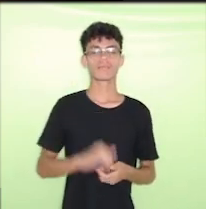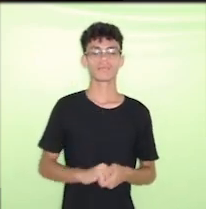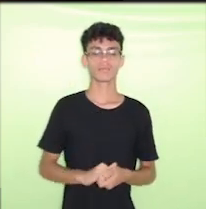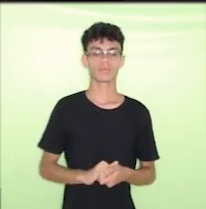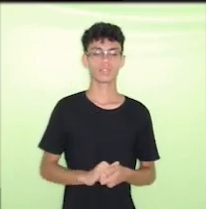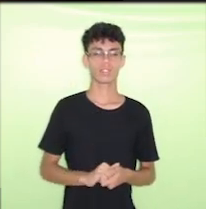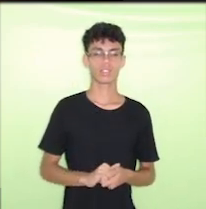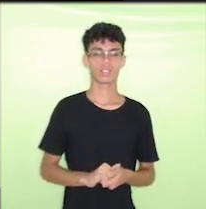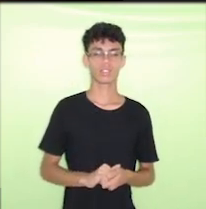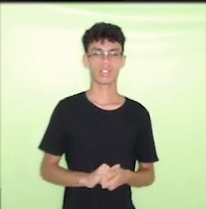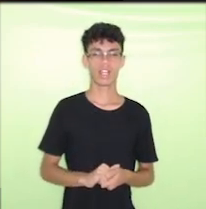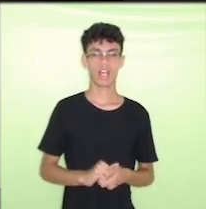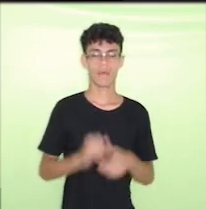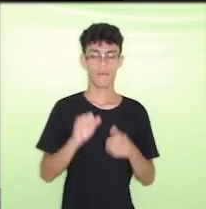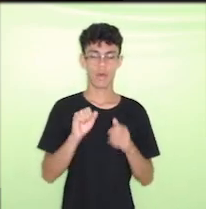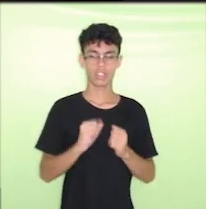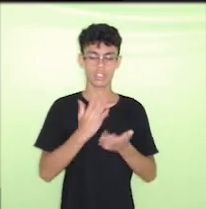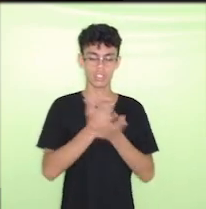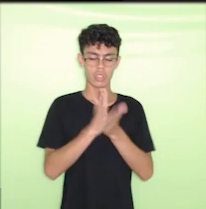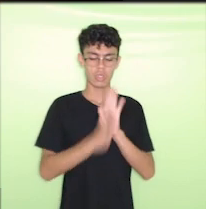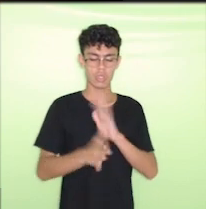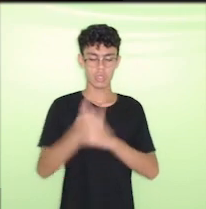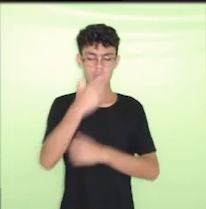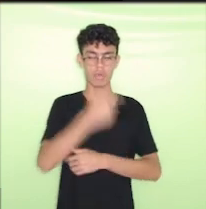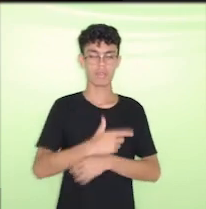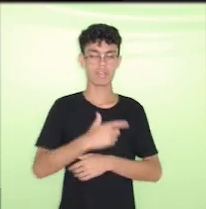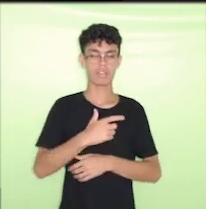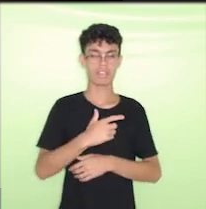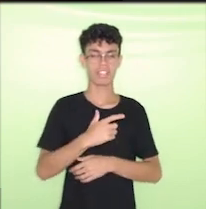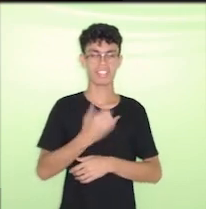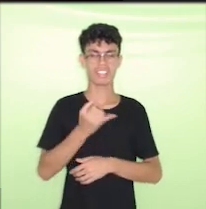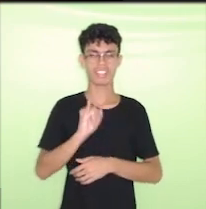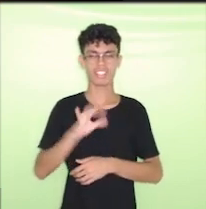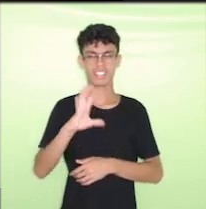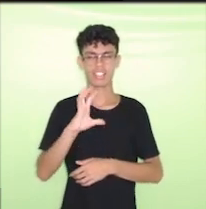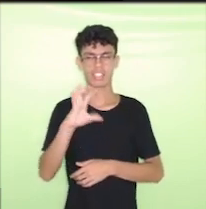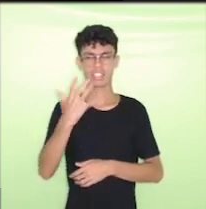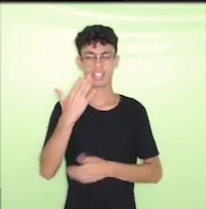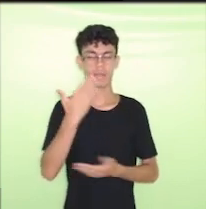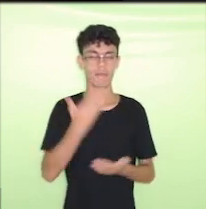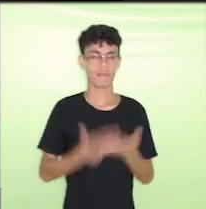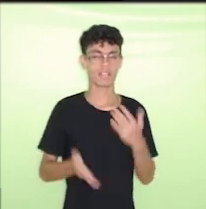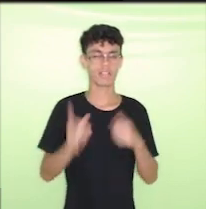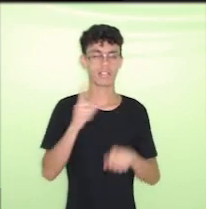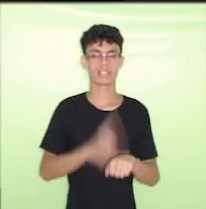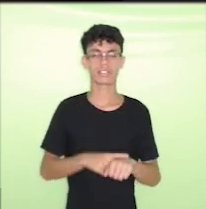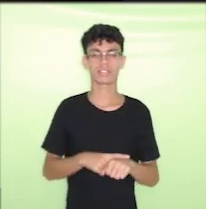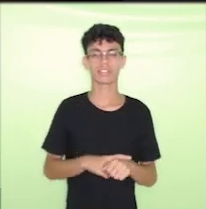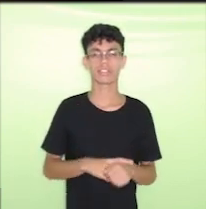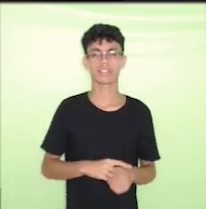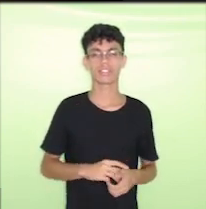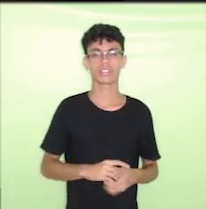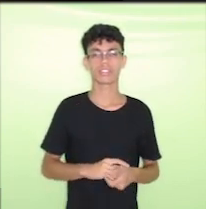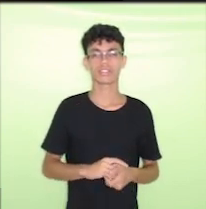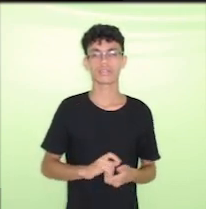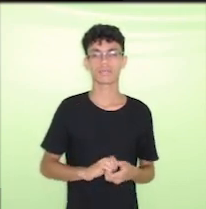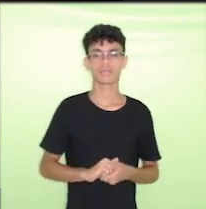Poderia devorar-se a si mesmo? Bom, se isso acontecesse, nós perderíamos tempo e